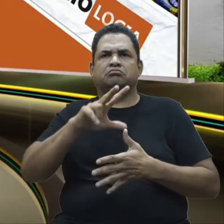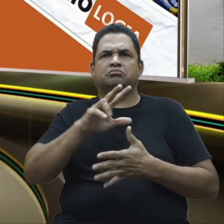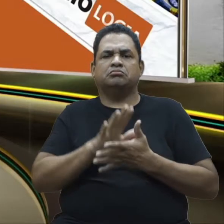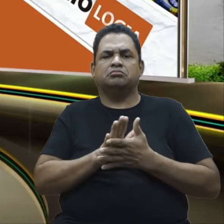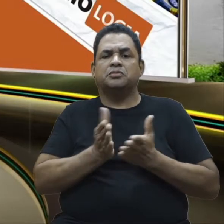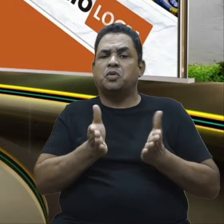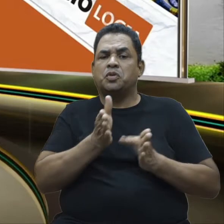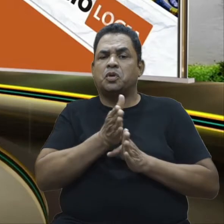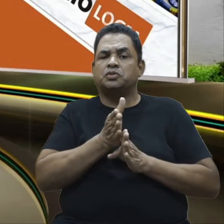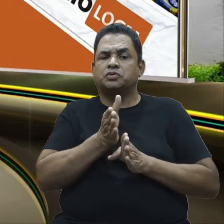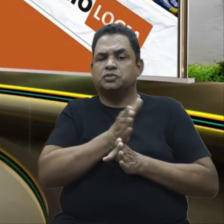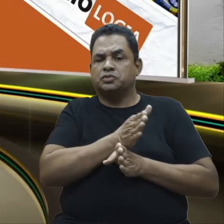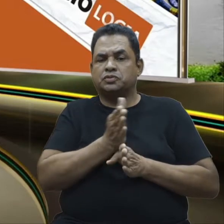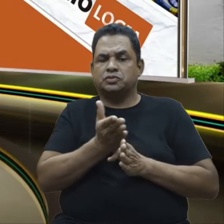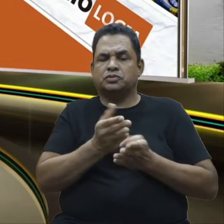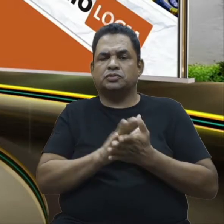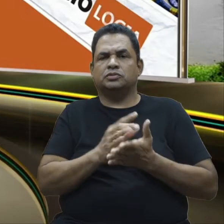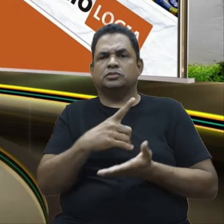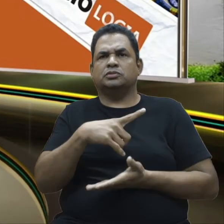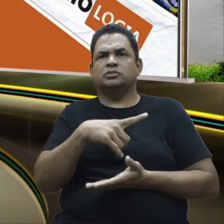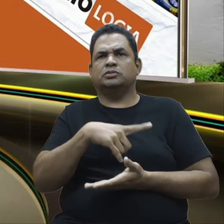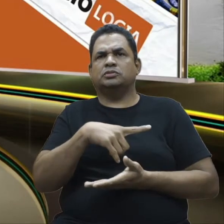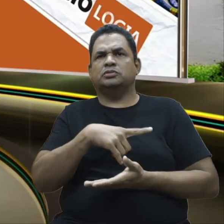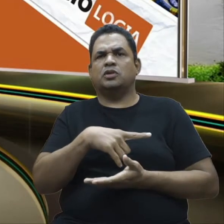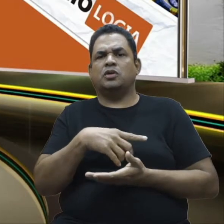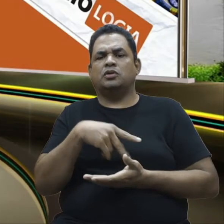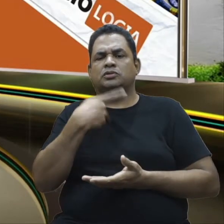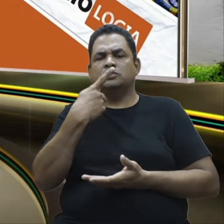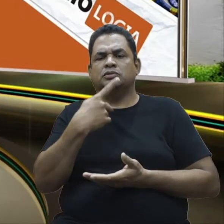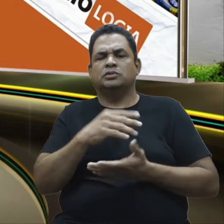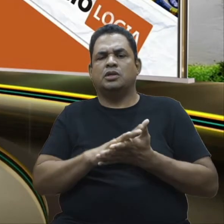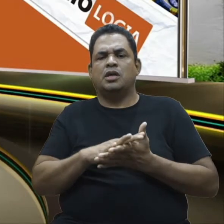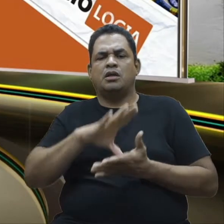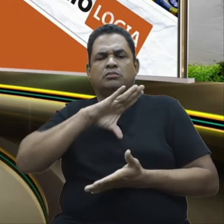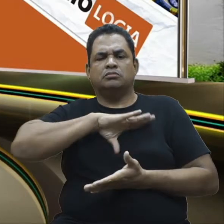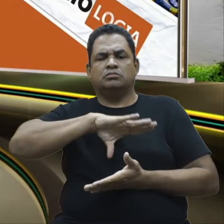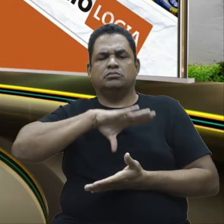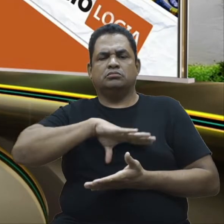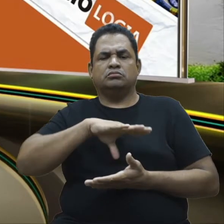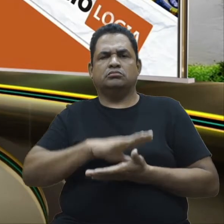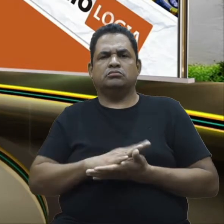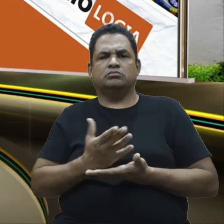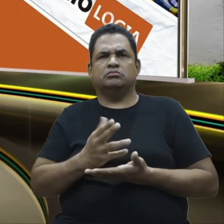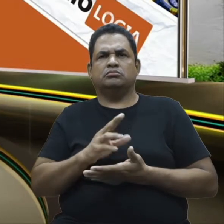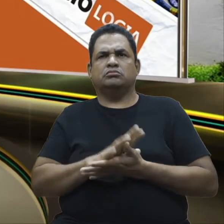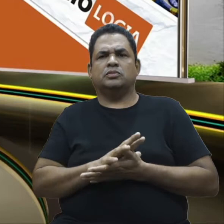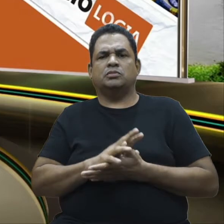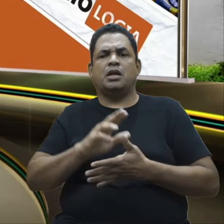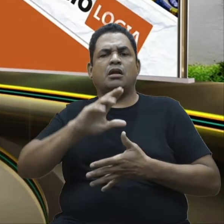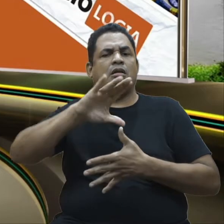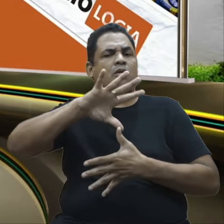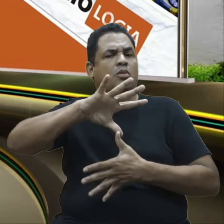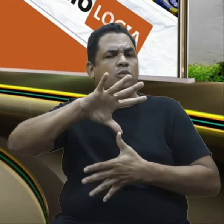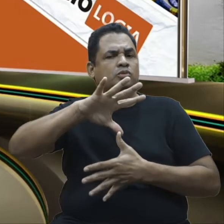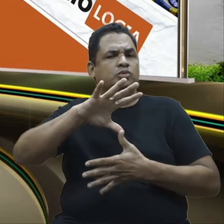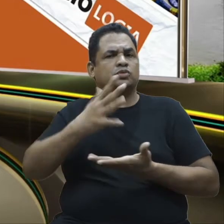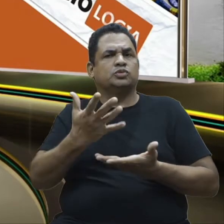vizinhos é que nós falamos o português. Nós somos o único país da América do Sul que fala